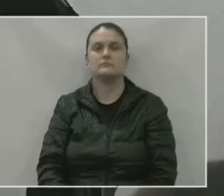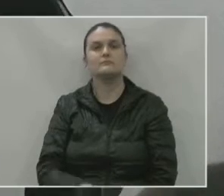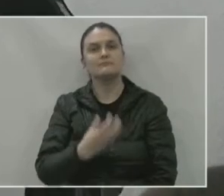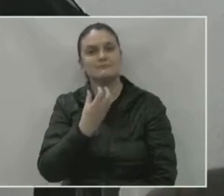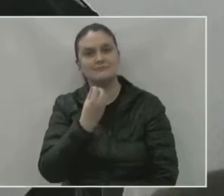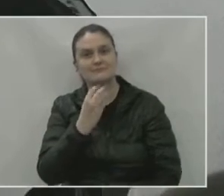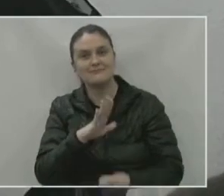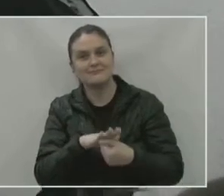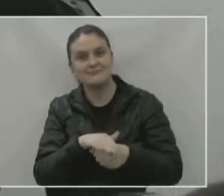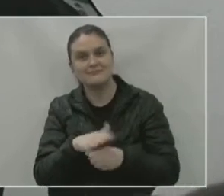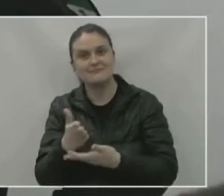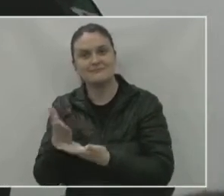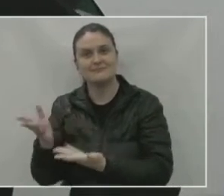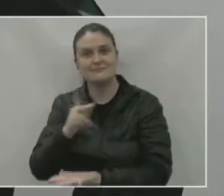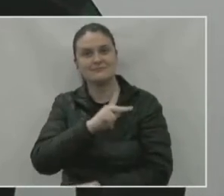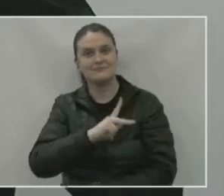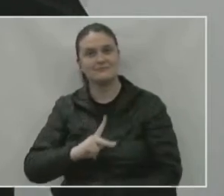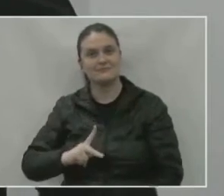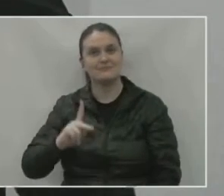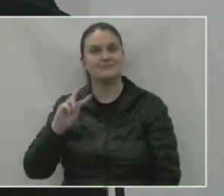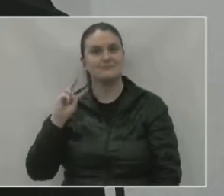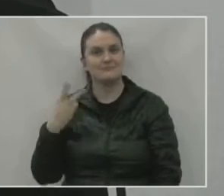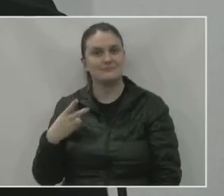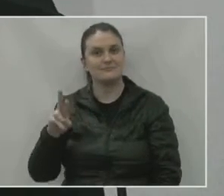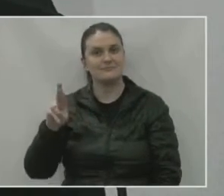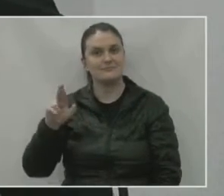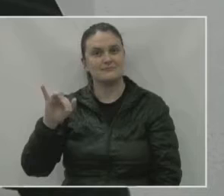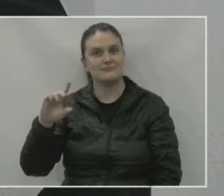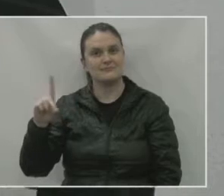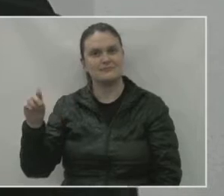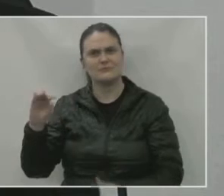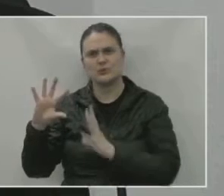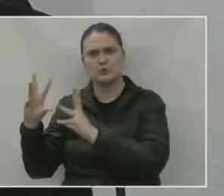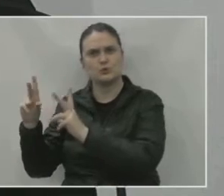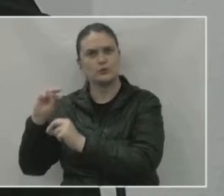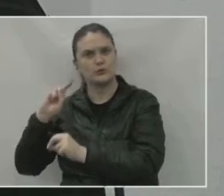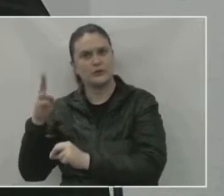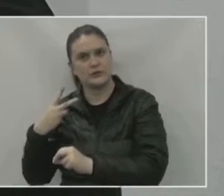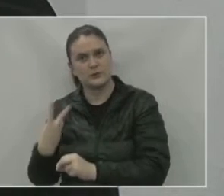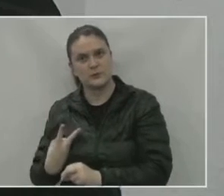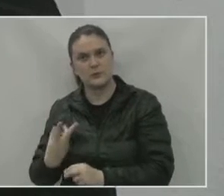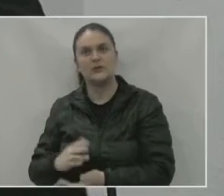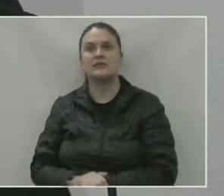Boa noite, presidente Ricardo Saz, boa noite, vereadores.